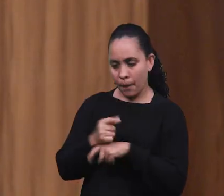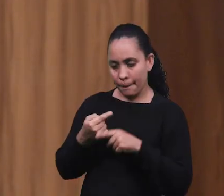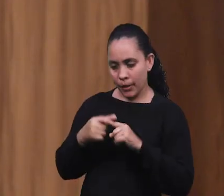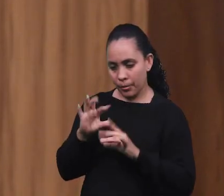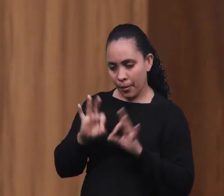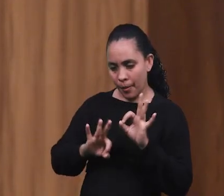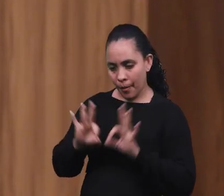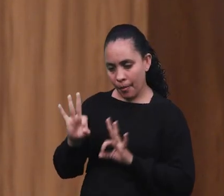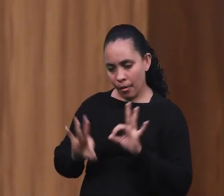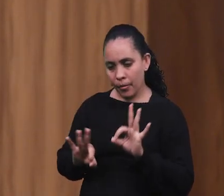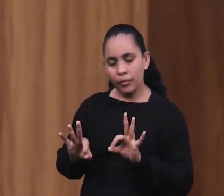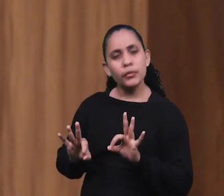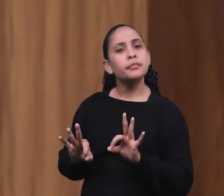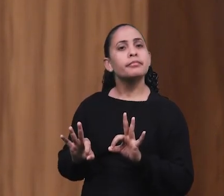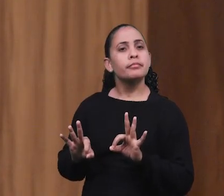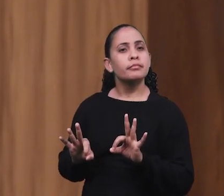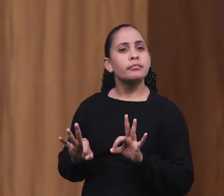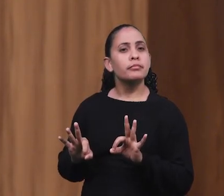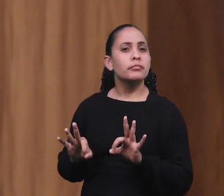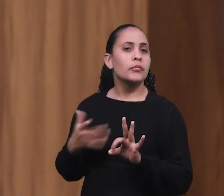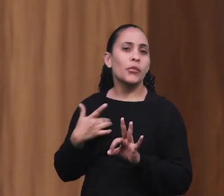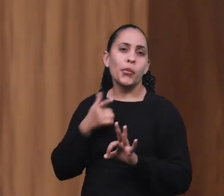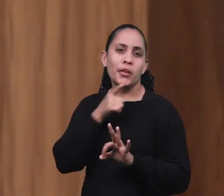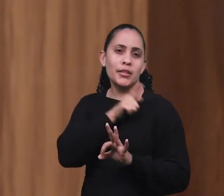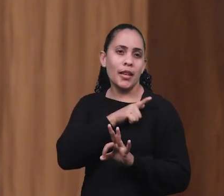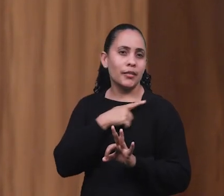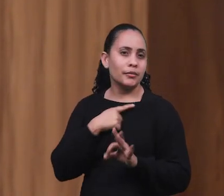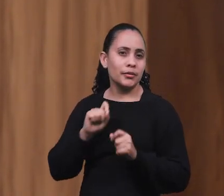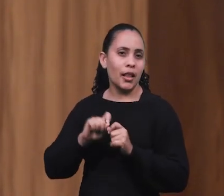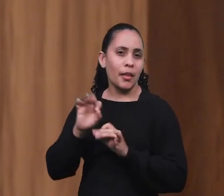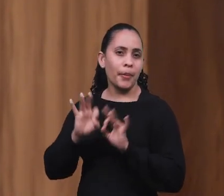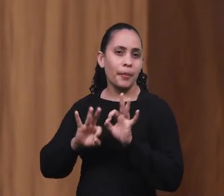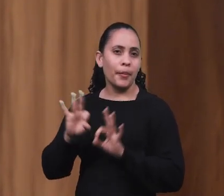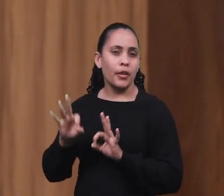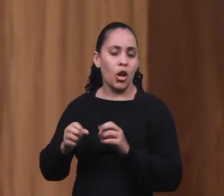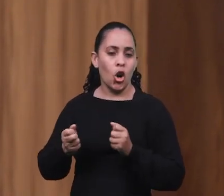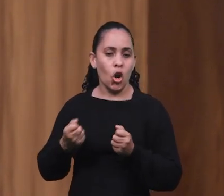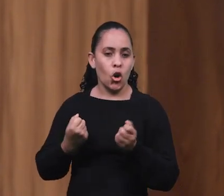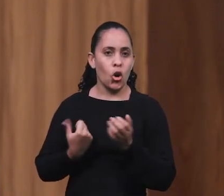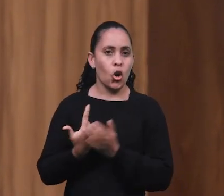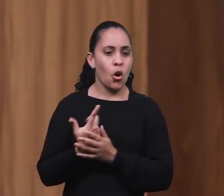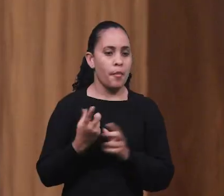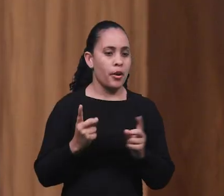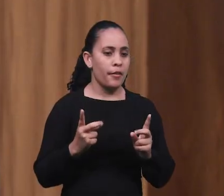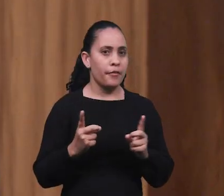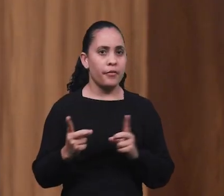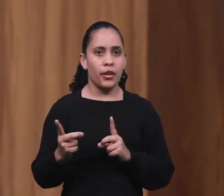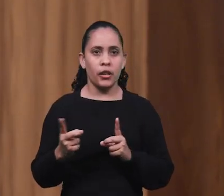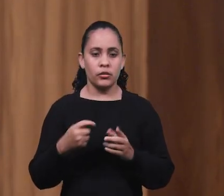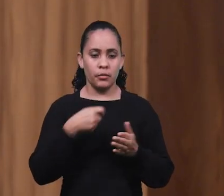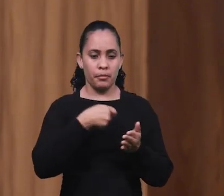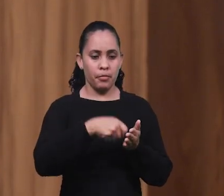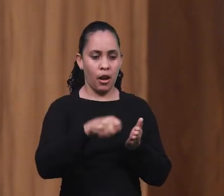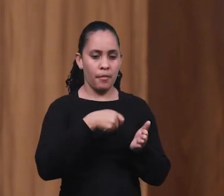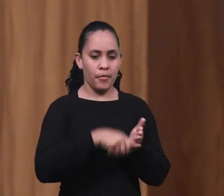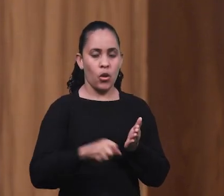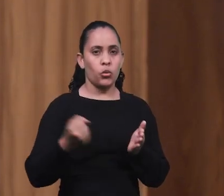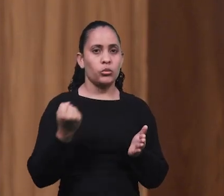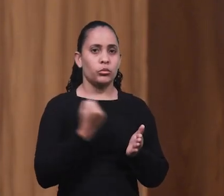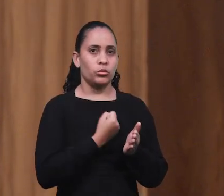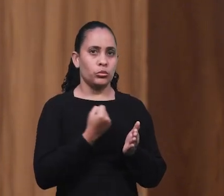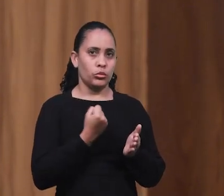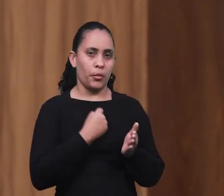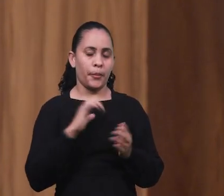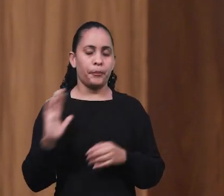uma gestão financeira adequada. Simplesmente compra e vende, não anota os números.